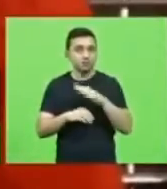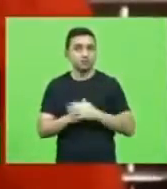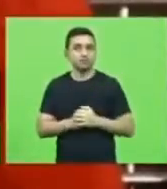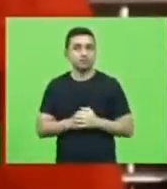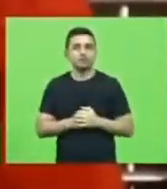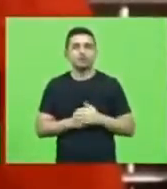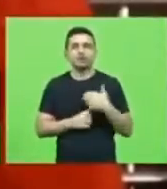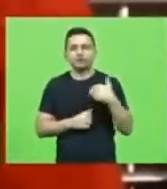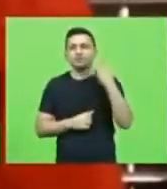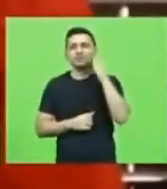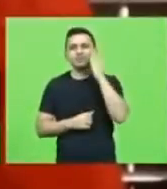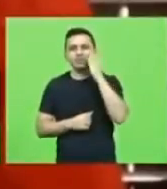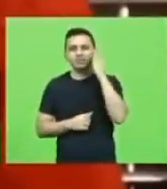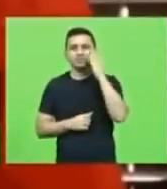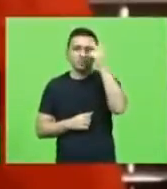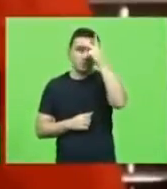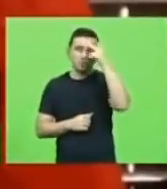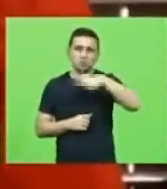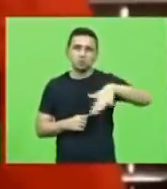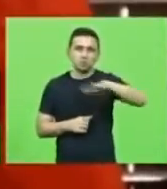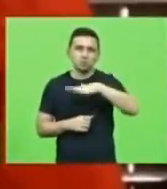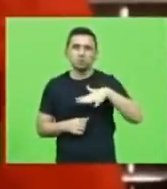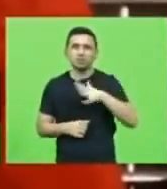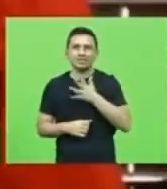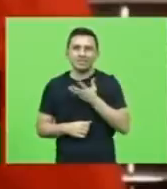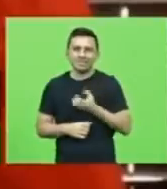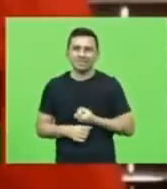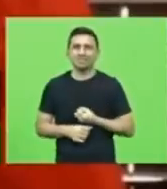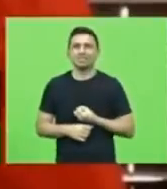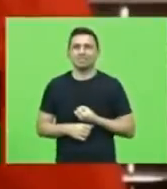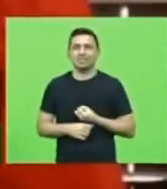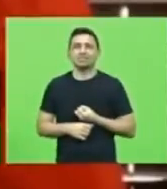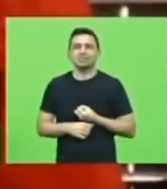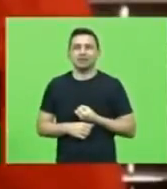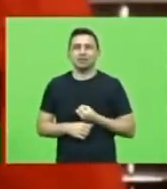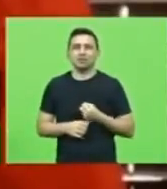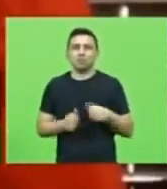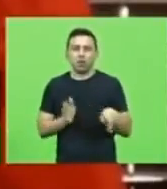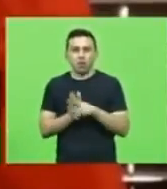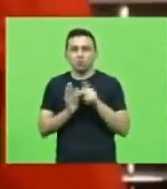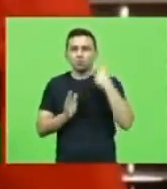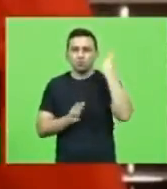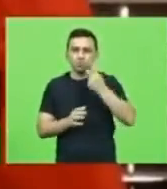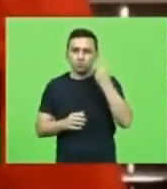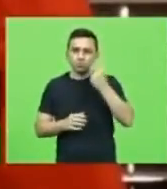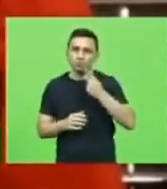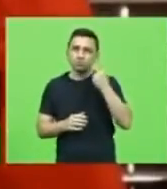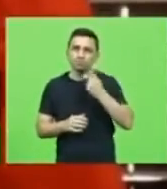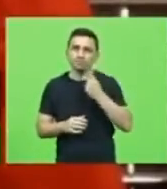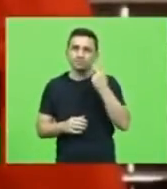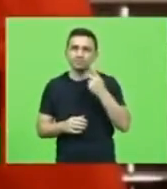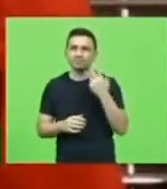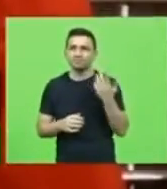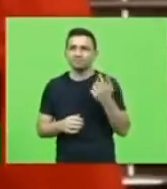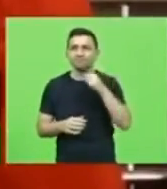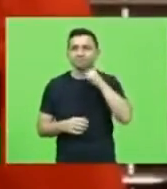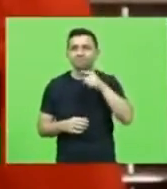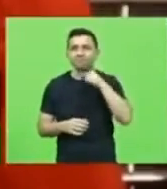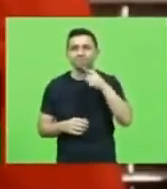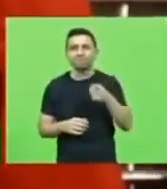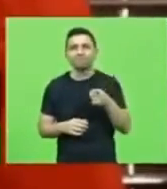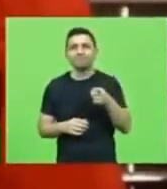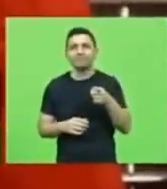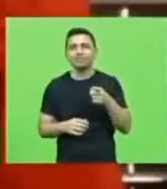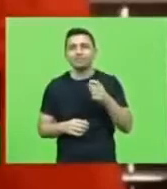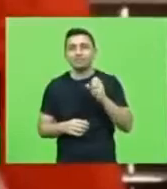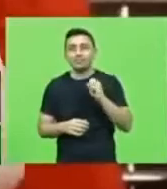que as pessoas estão chateadas, né, deputada Marlene, com a política, mas não adianta. Se é uma